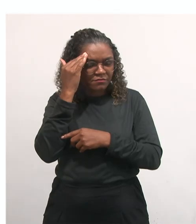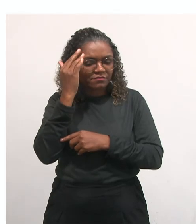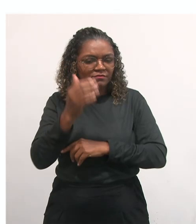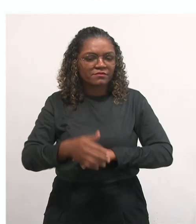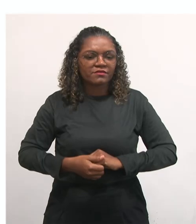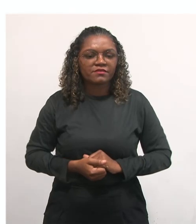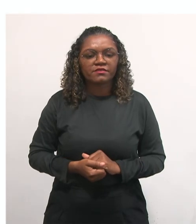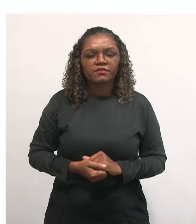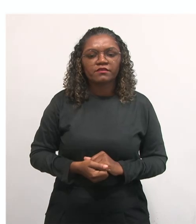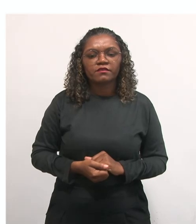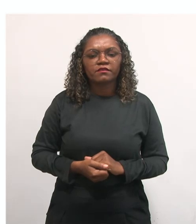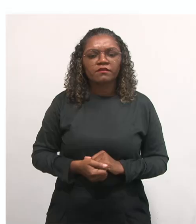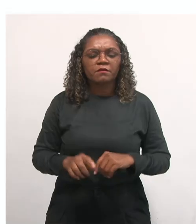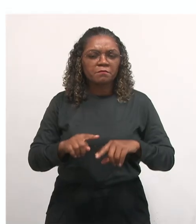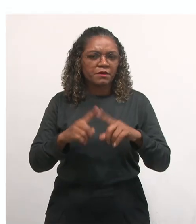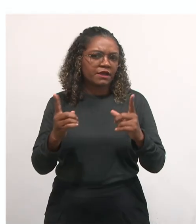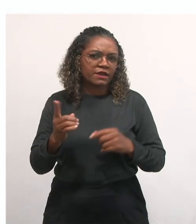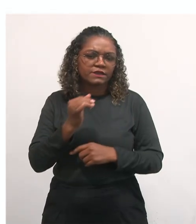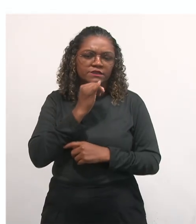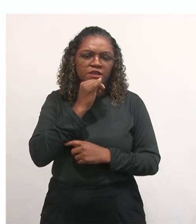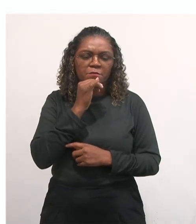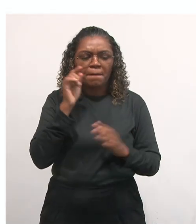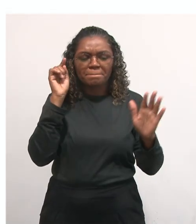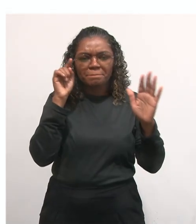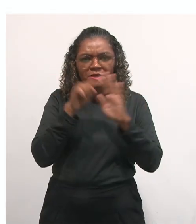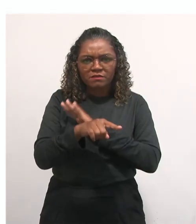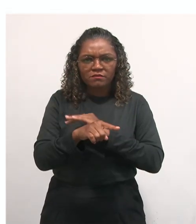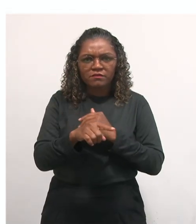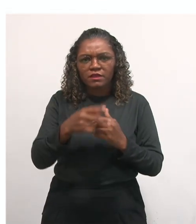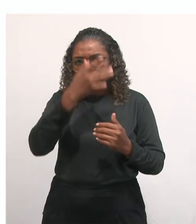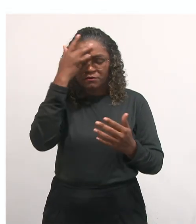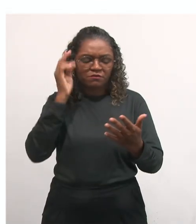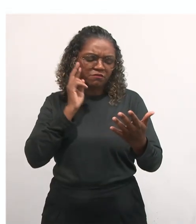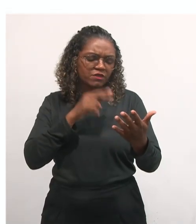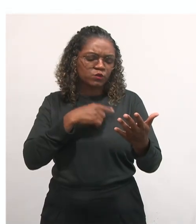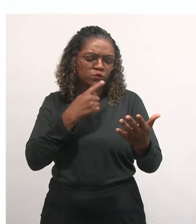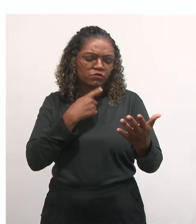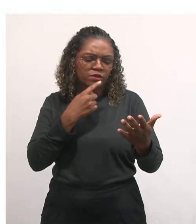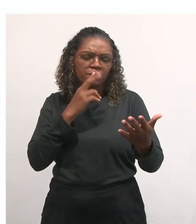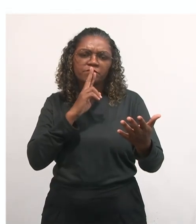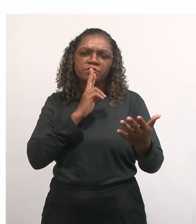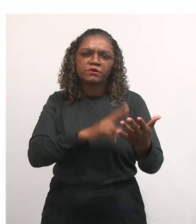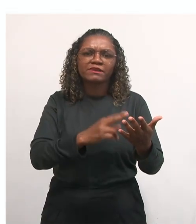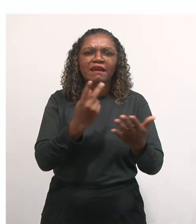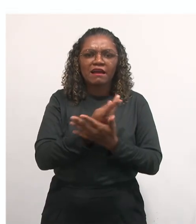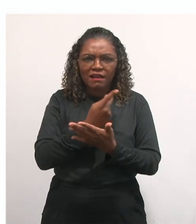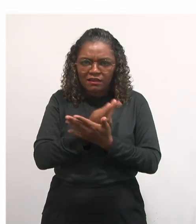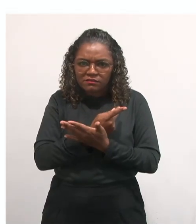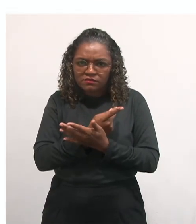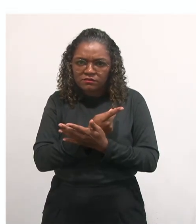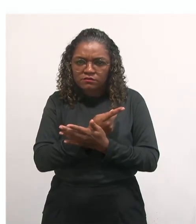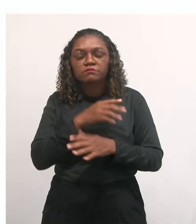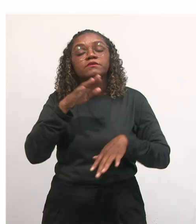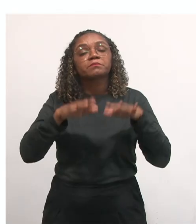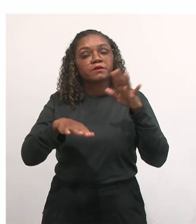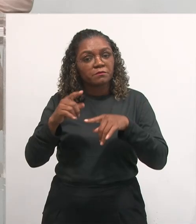A pergunta pode induzir ao erro? Isso é muito importante, porque às vezes você pode coletar as